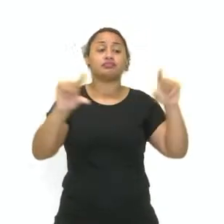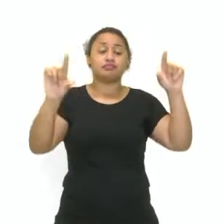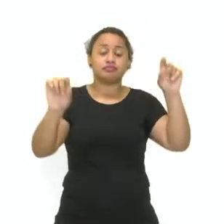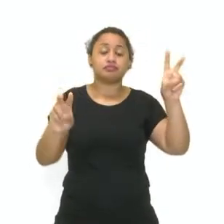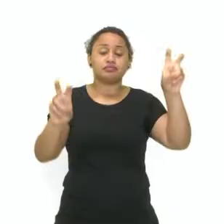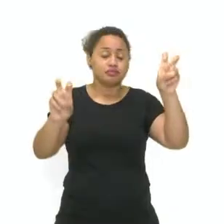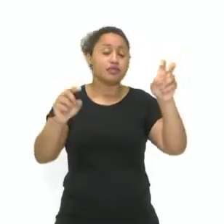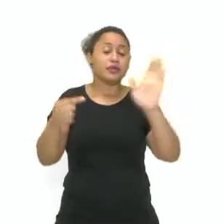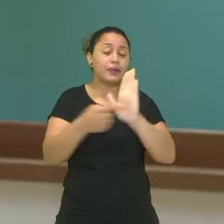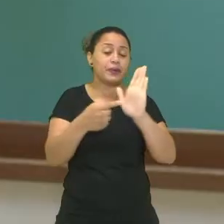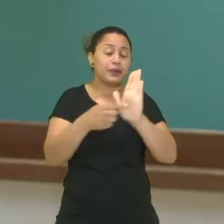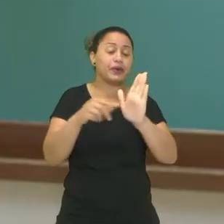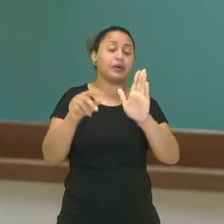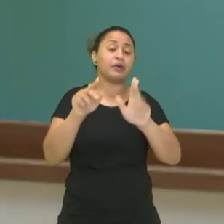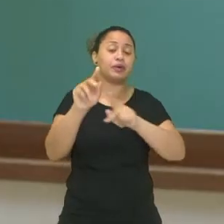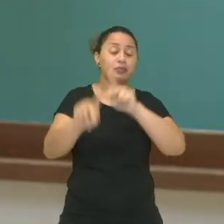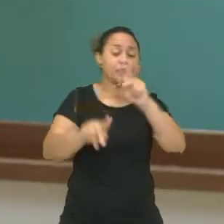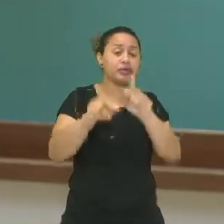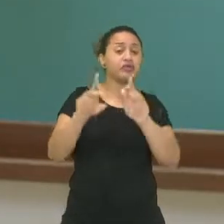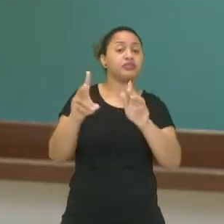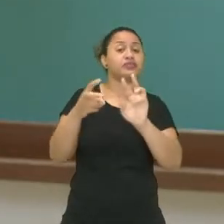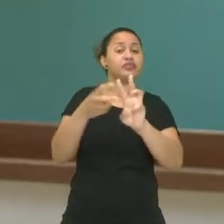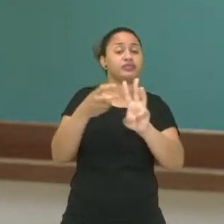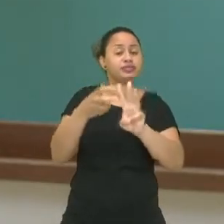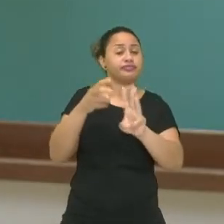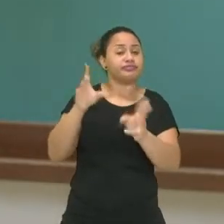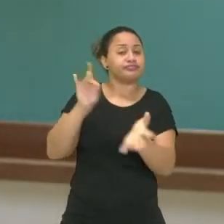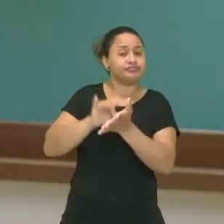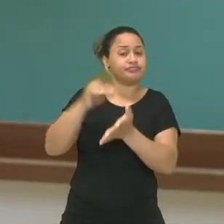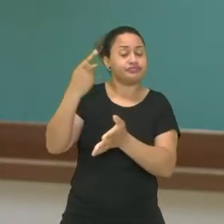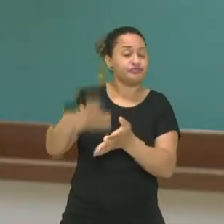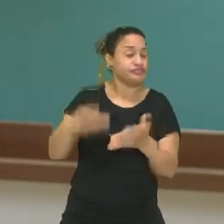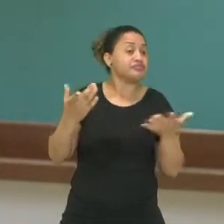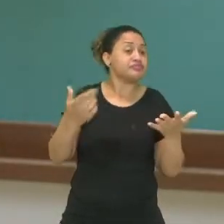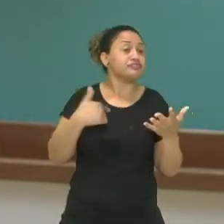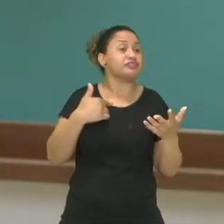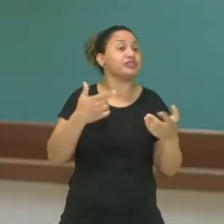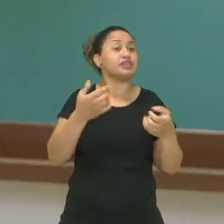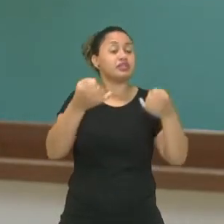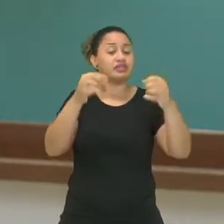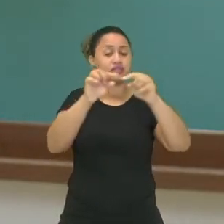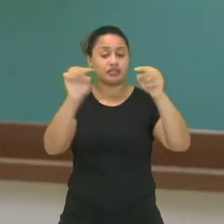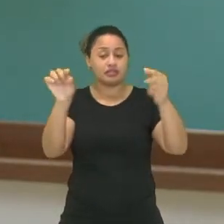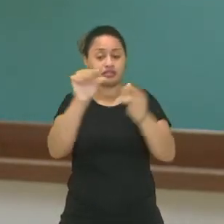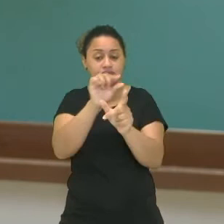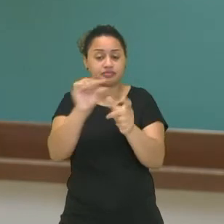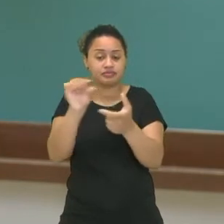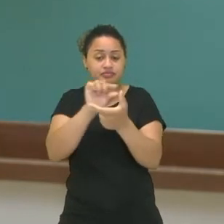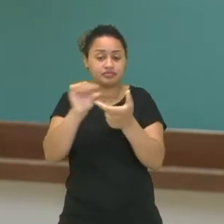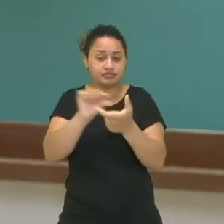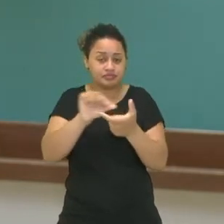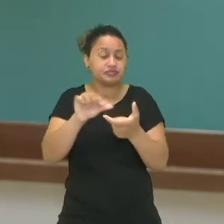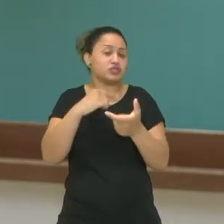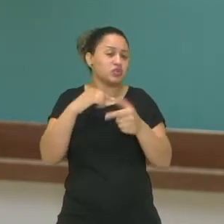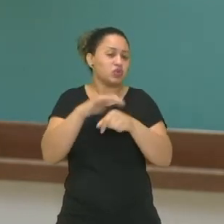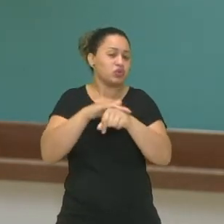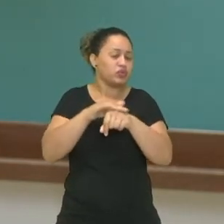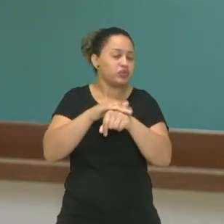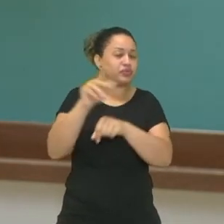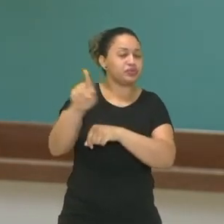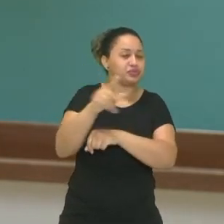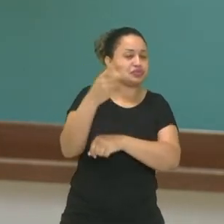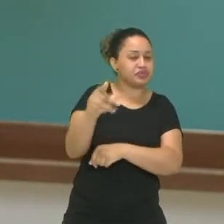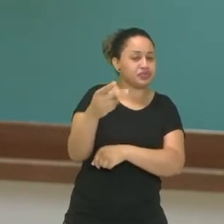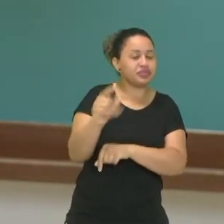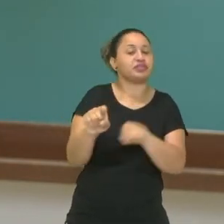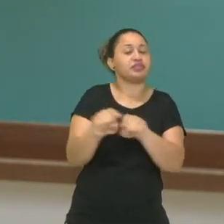dos povos originários. Discuta a afirmação grifada com seu professor, com seus colegas, né?